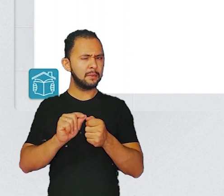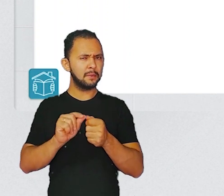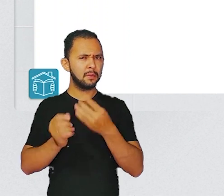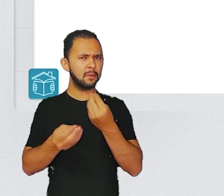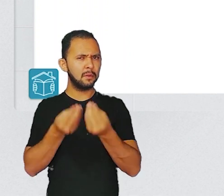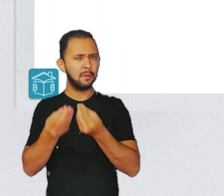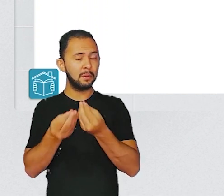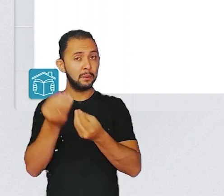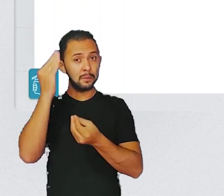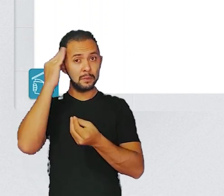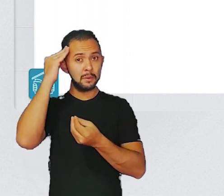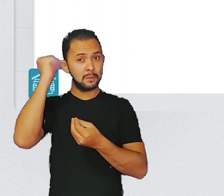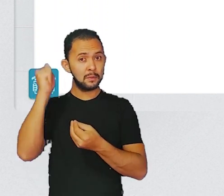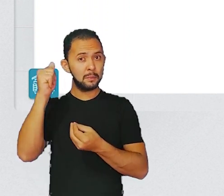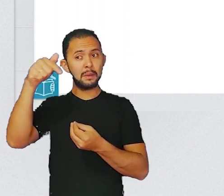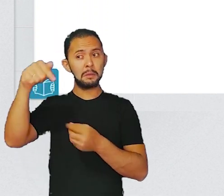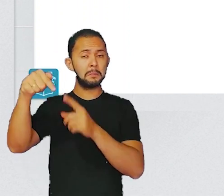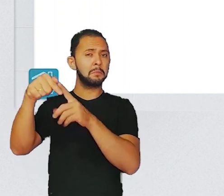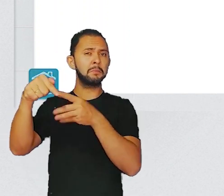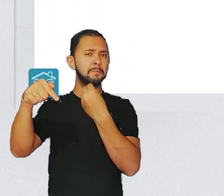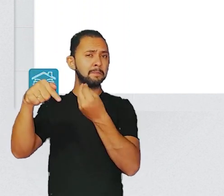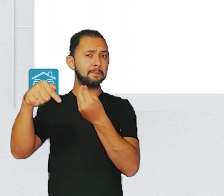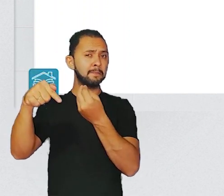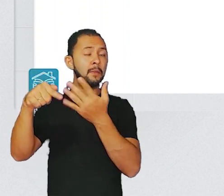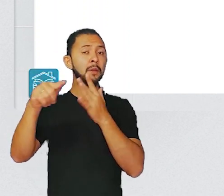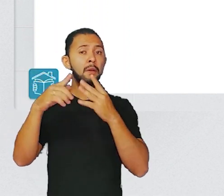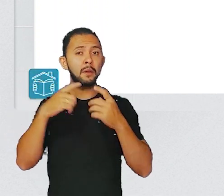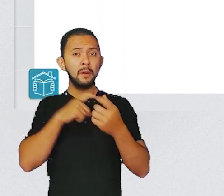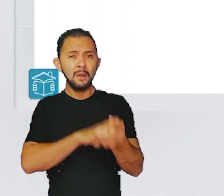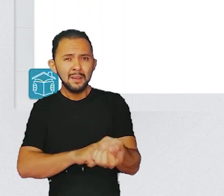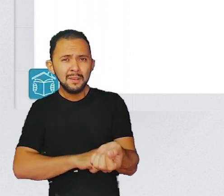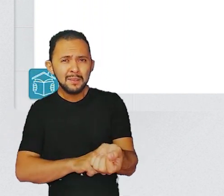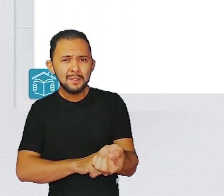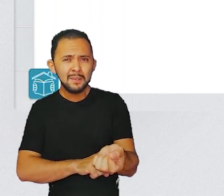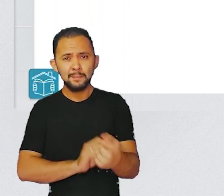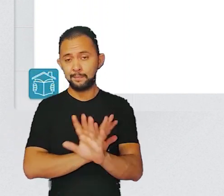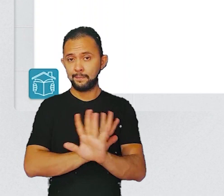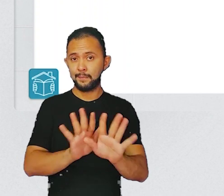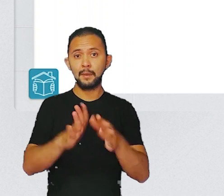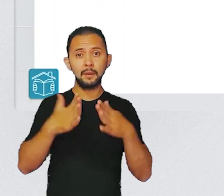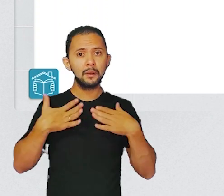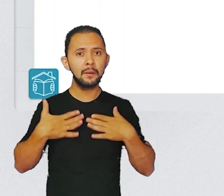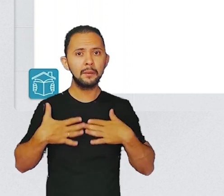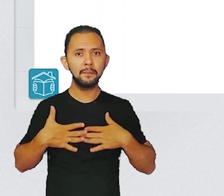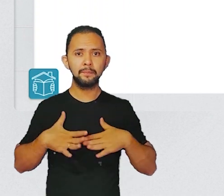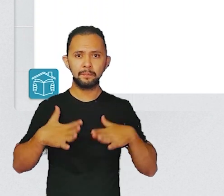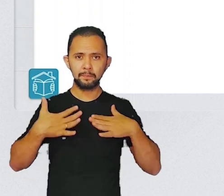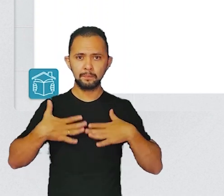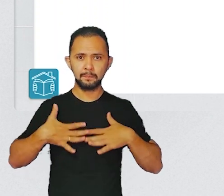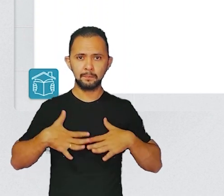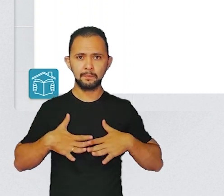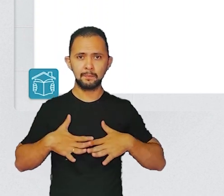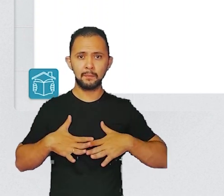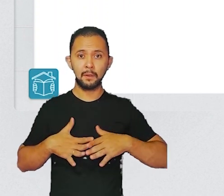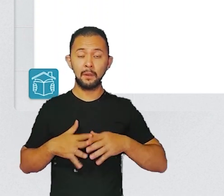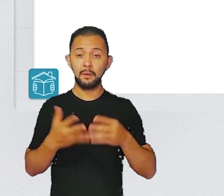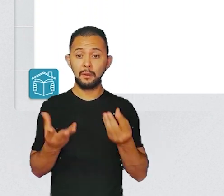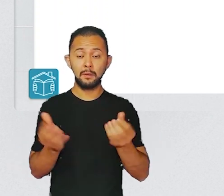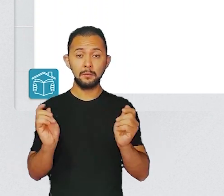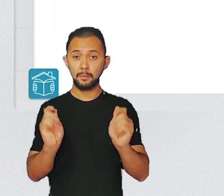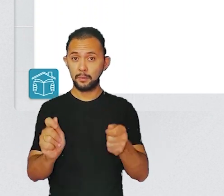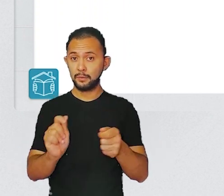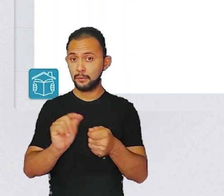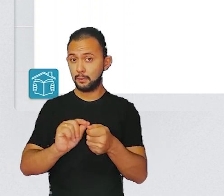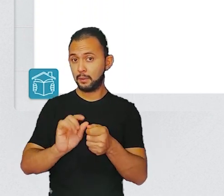de Q, como é que eu vou somar Q mais 1? Então, não fique nervoso. Mantenha a calma. Então, nós vamos somar quem a gente